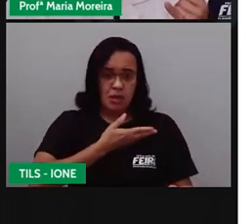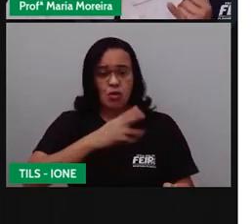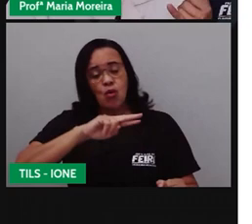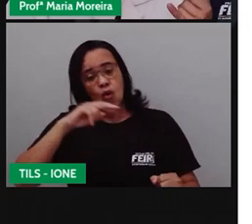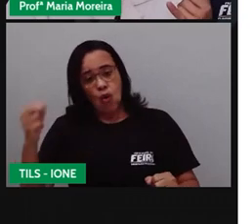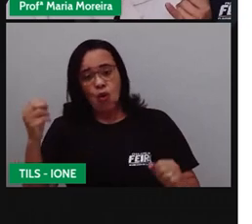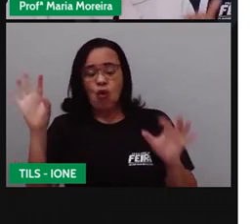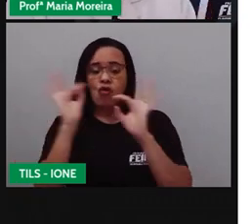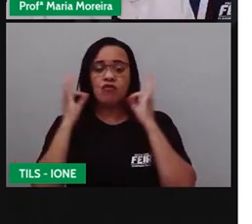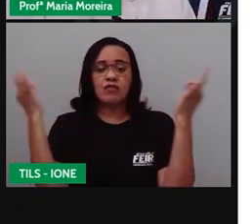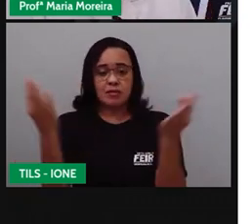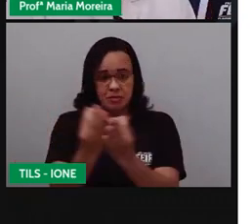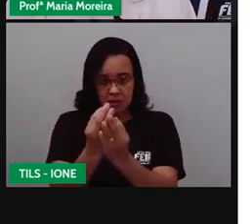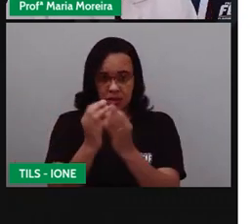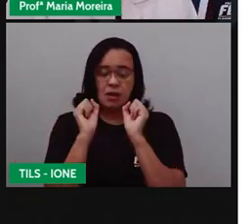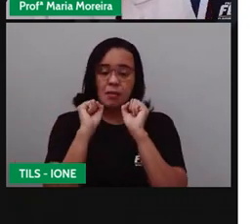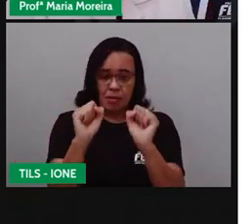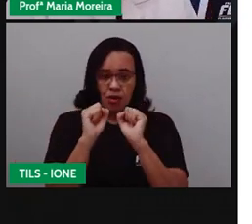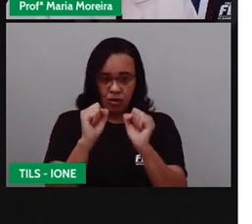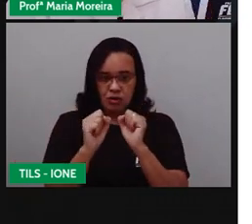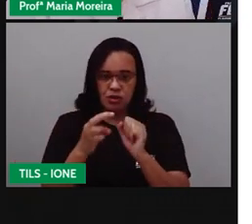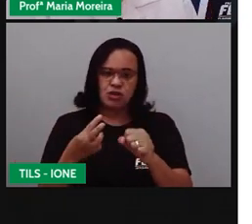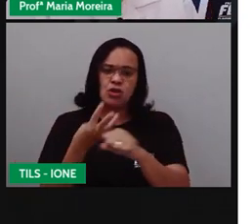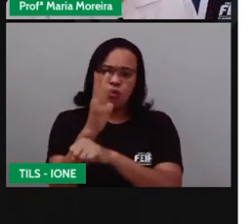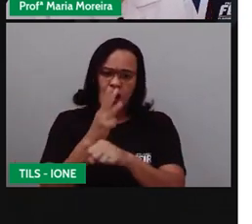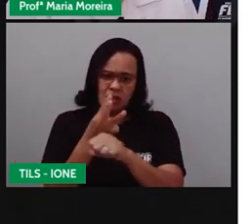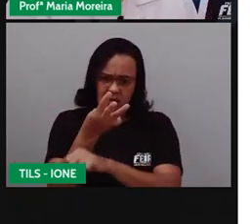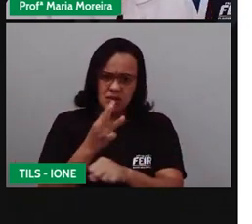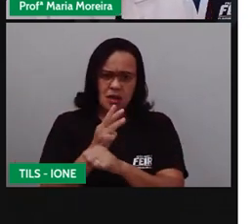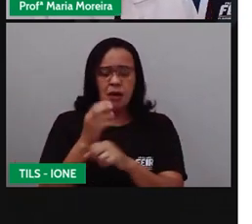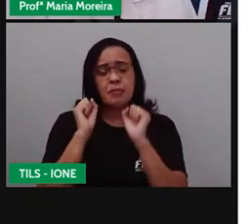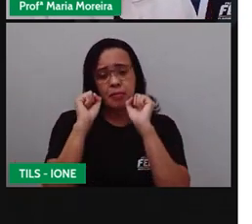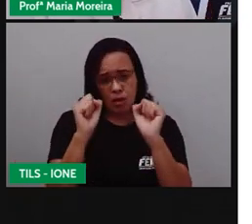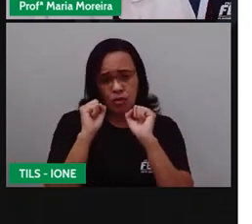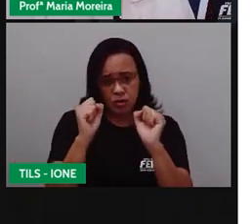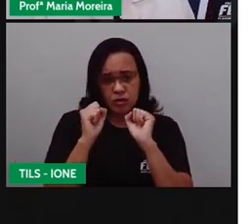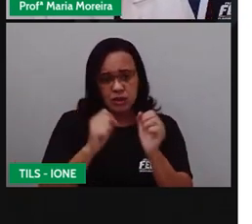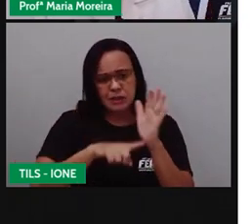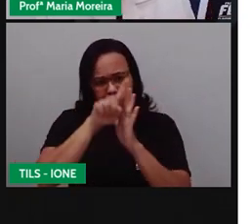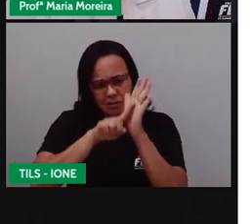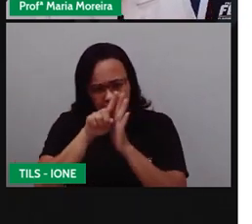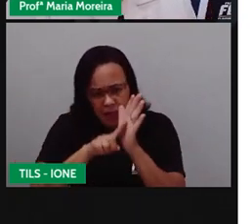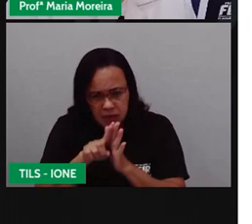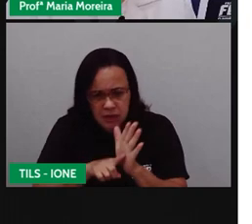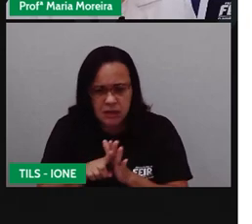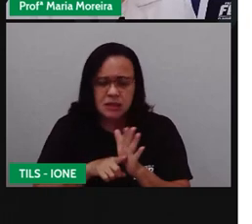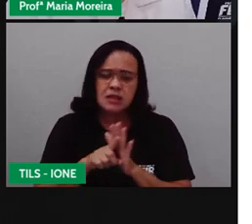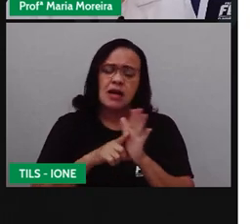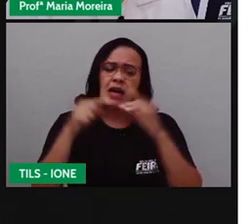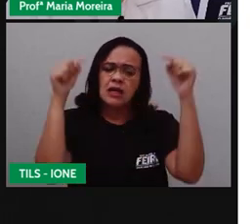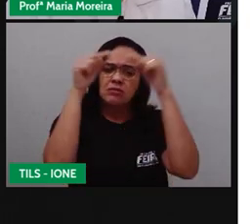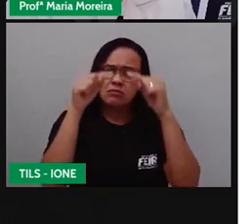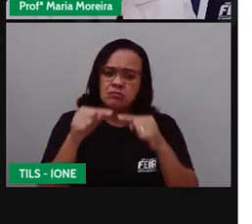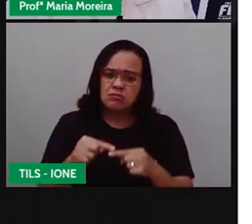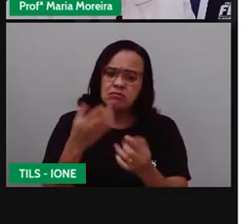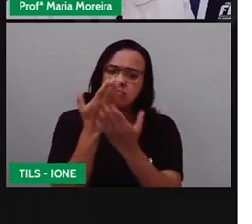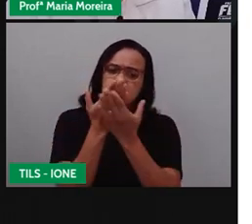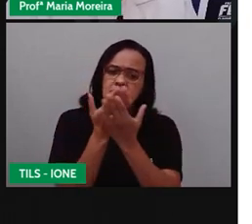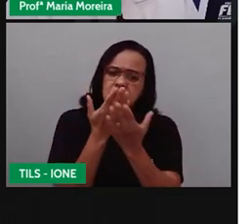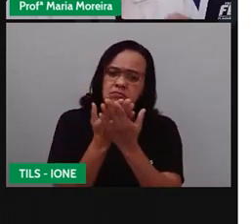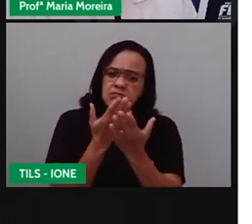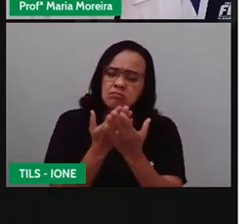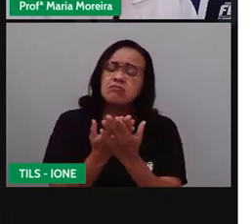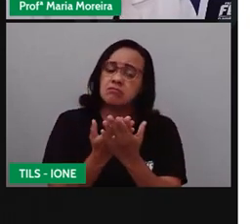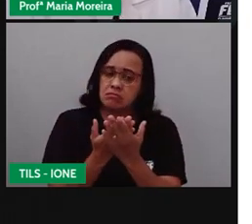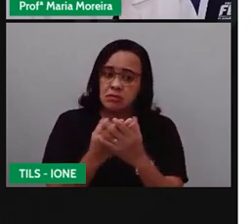pode fazer isso através do WhatsApp, através aí do seu celular. E analisar se tudo está coerente, ou seja, se tudo faz o